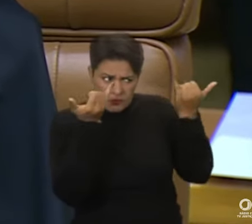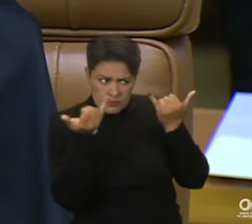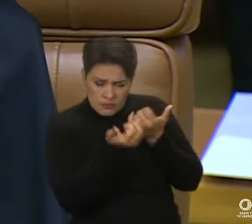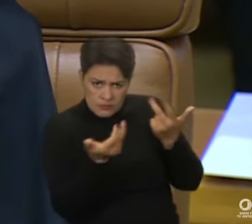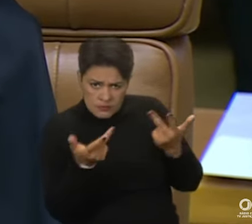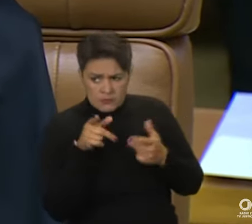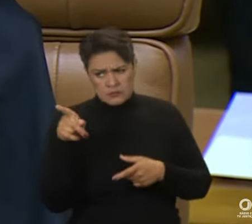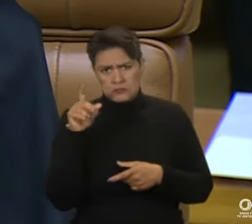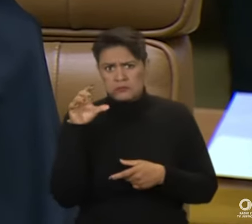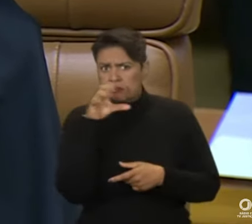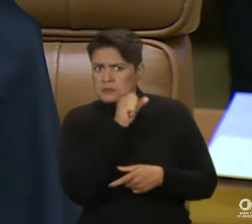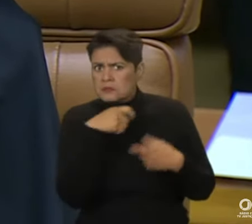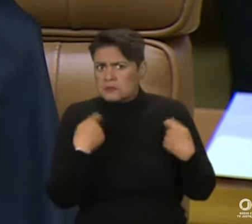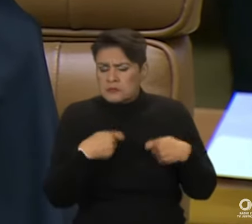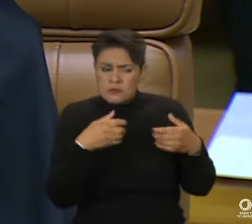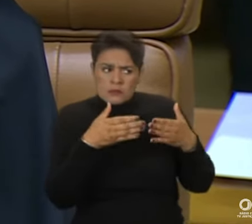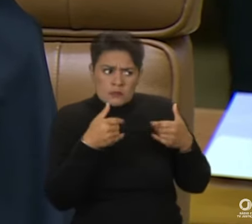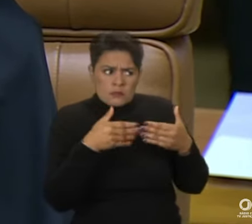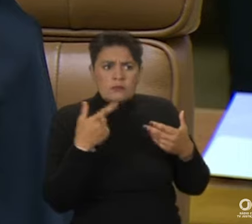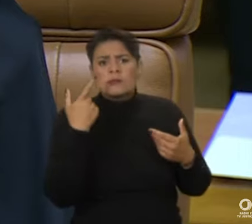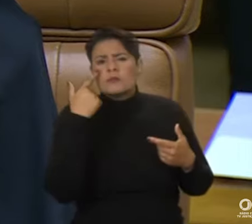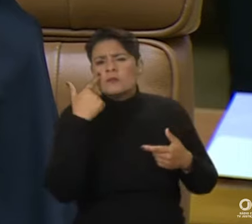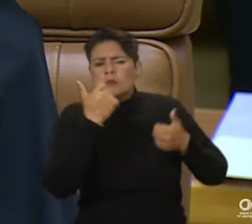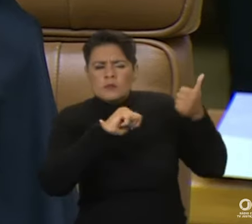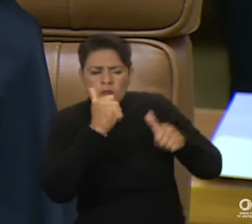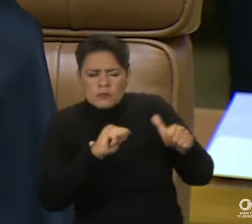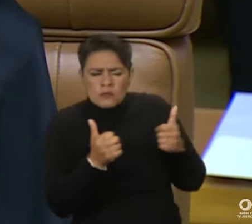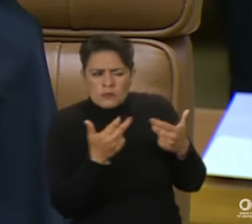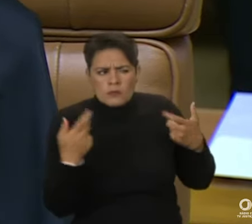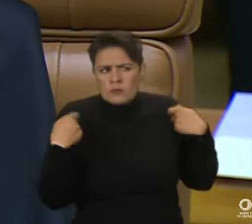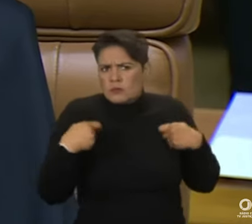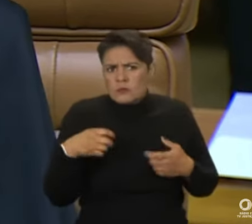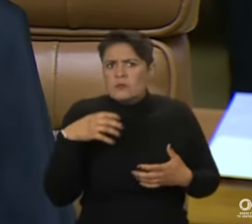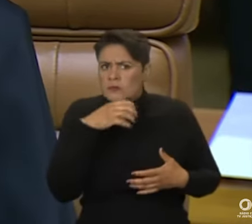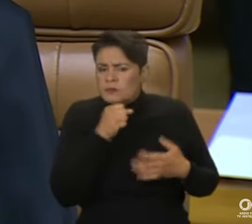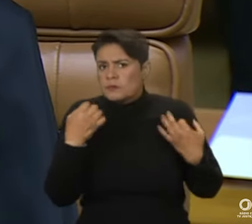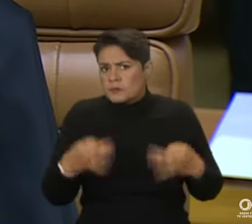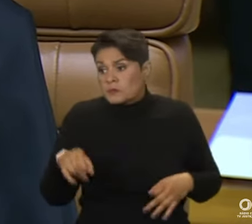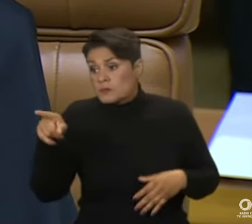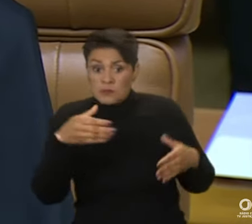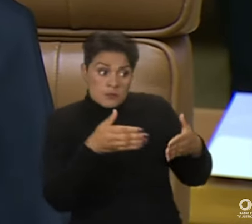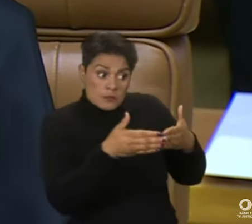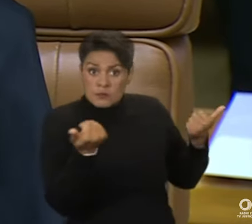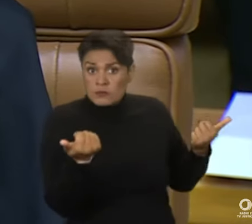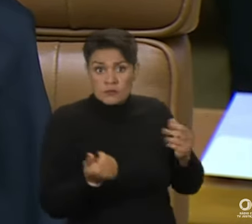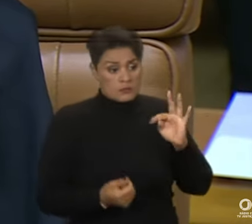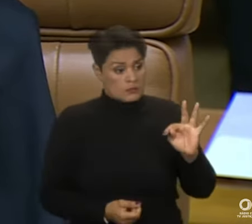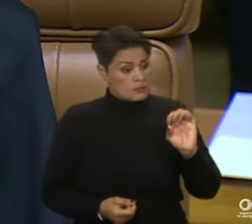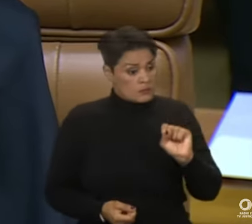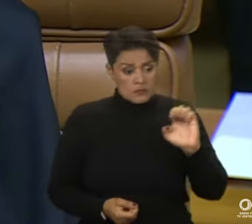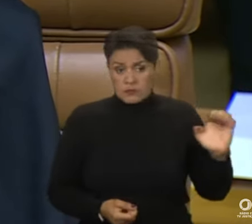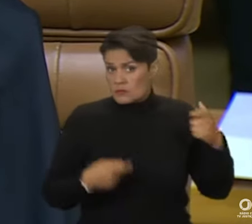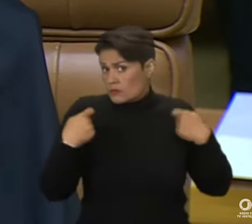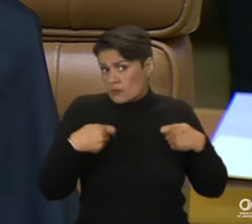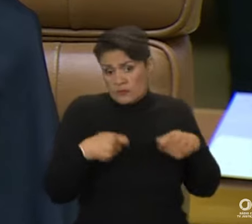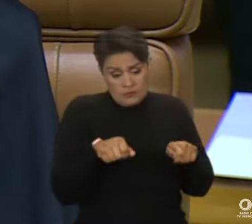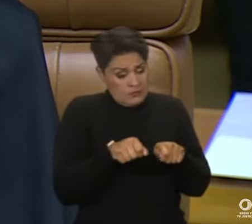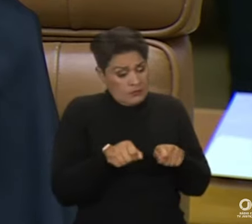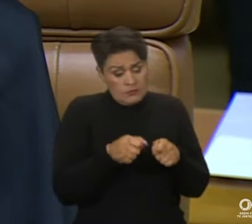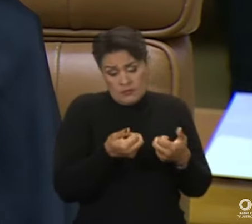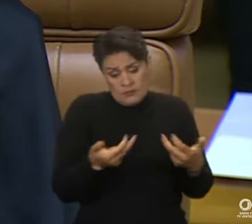da urgência que é inerente à atuação em meio ao processo eleitoral, que os órgãos do TSE desempenhassem as funções para as quais